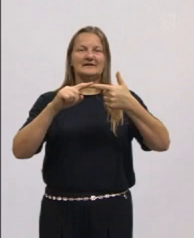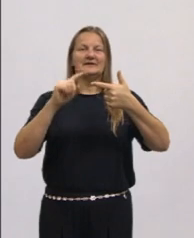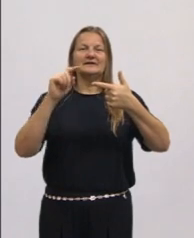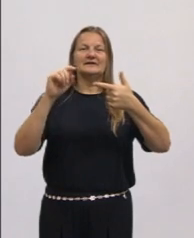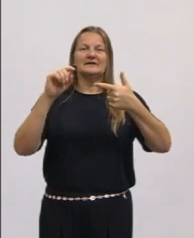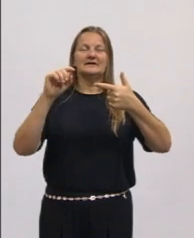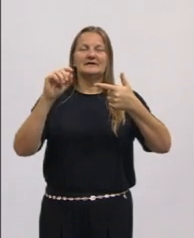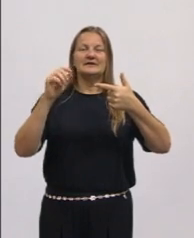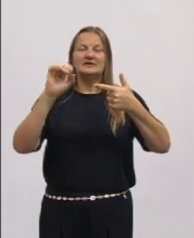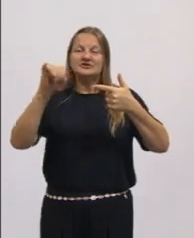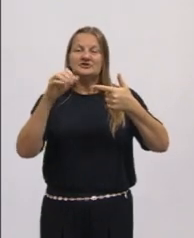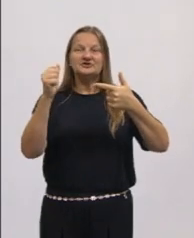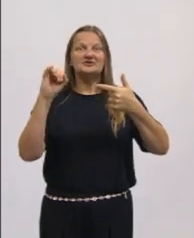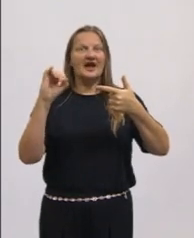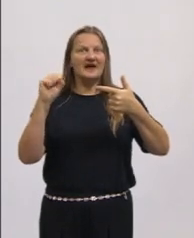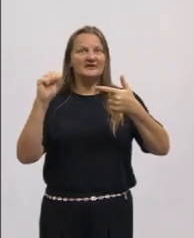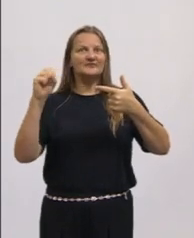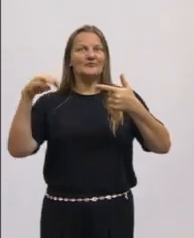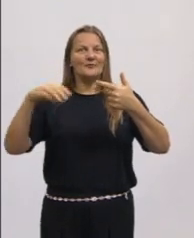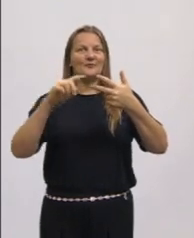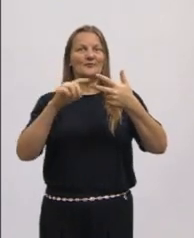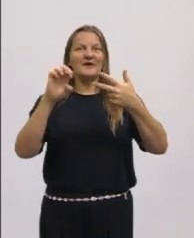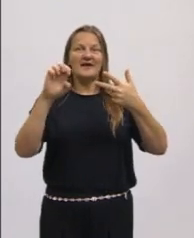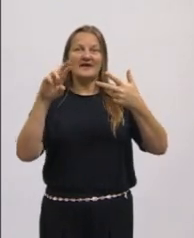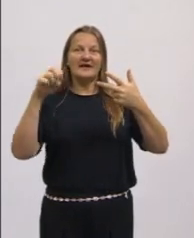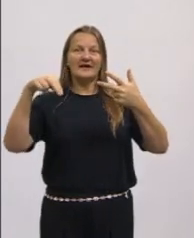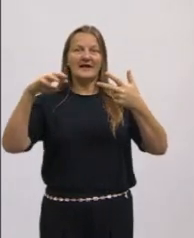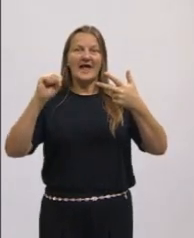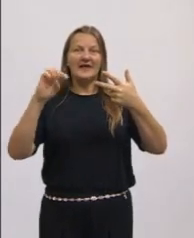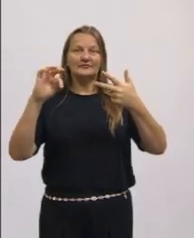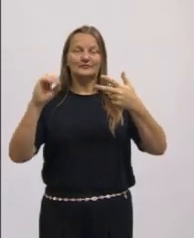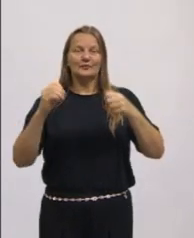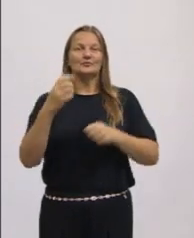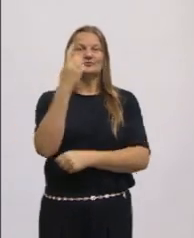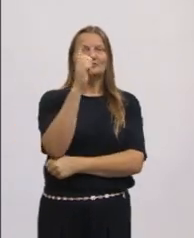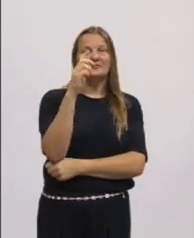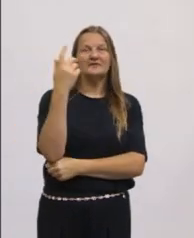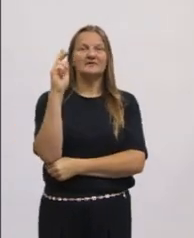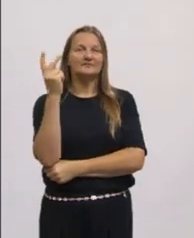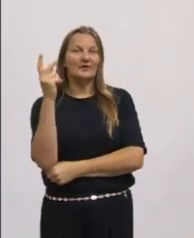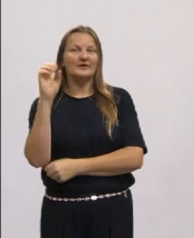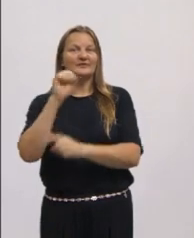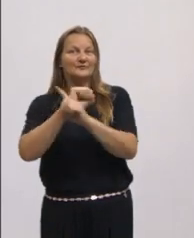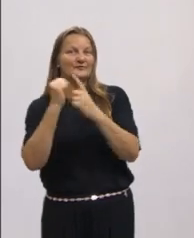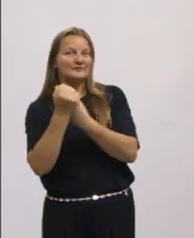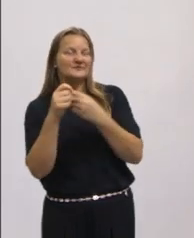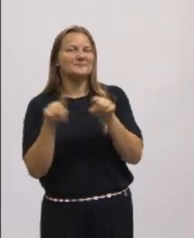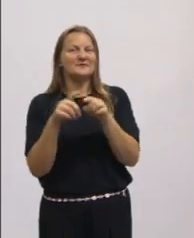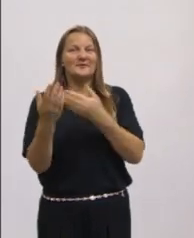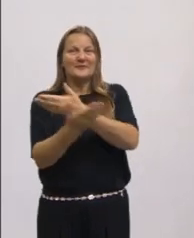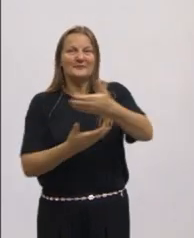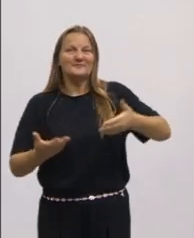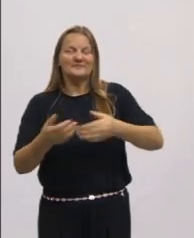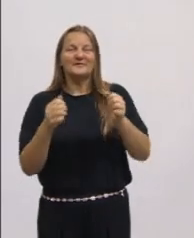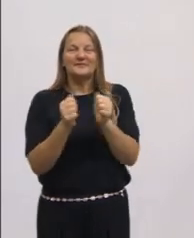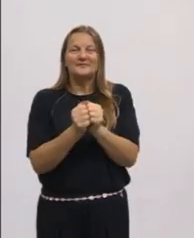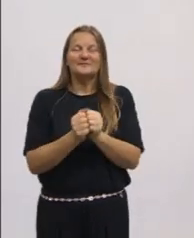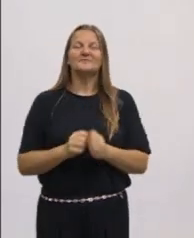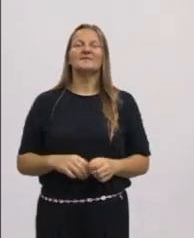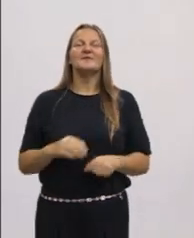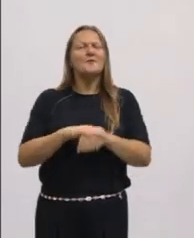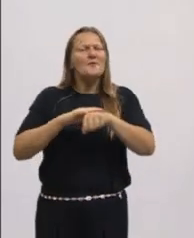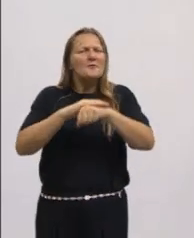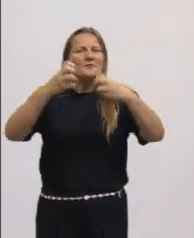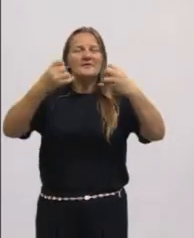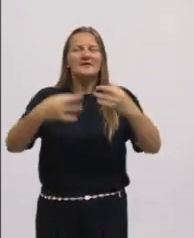e filosofia e o Ernesto o curador de geografia e comentar também né um pouco essa questão a Gente